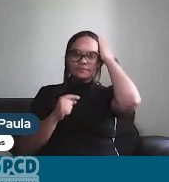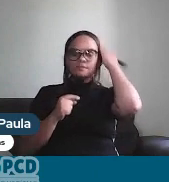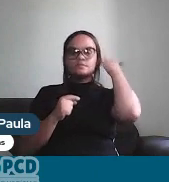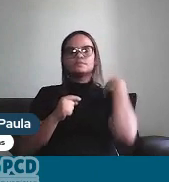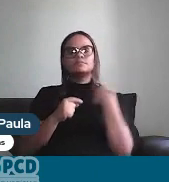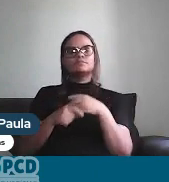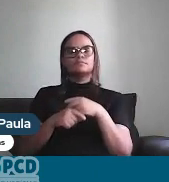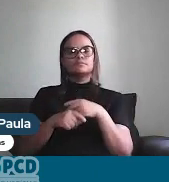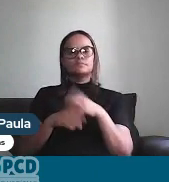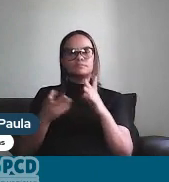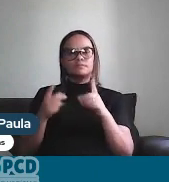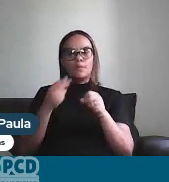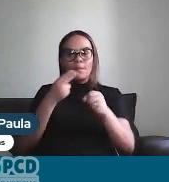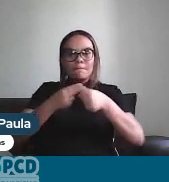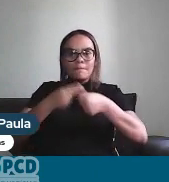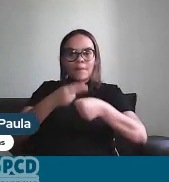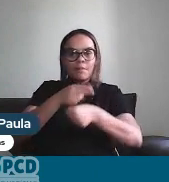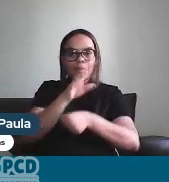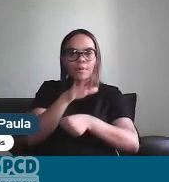distritos censitários.